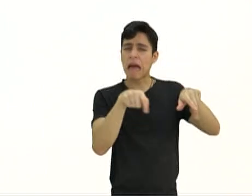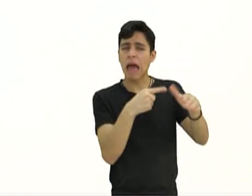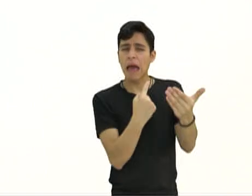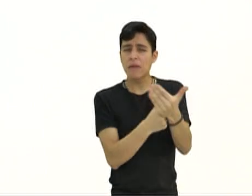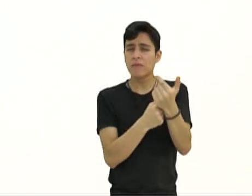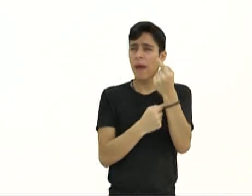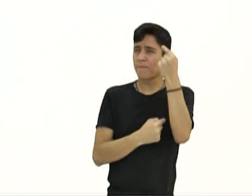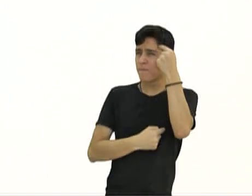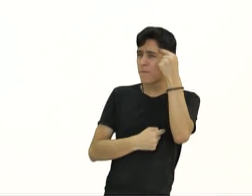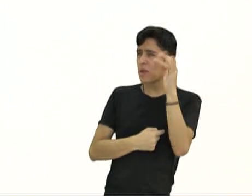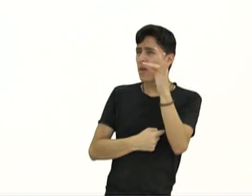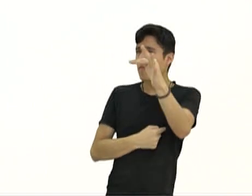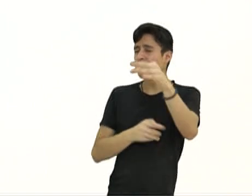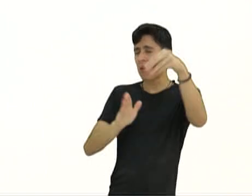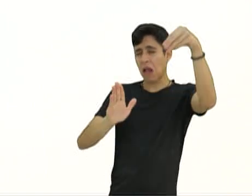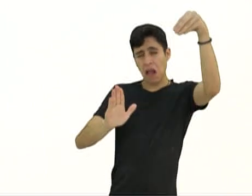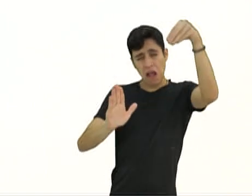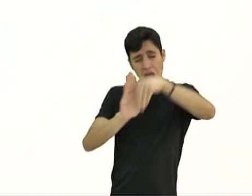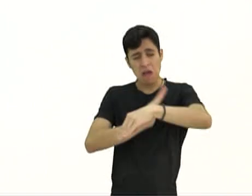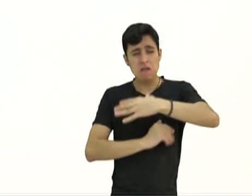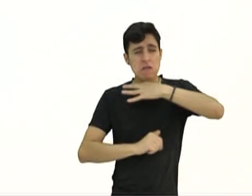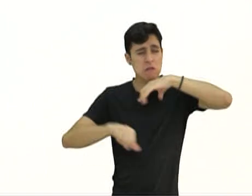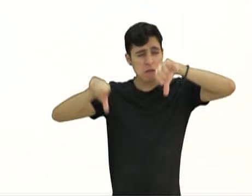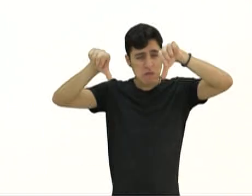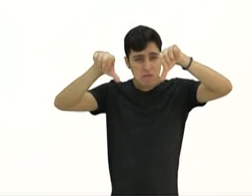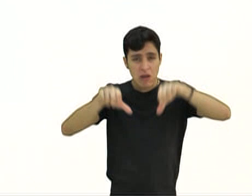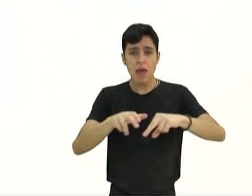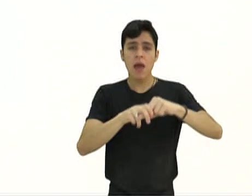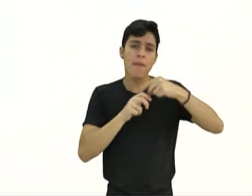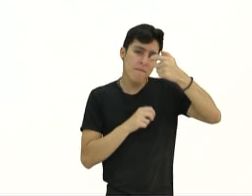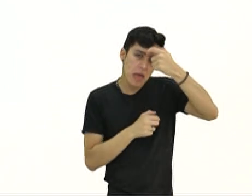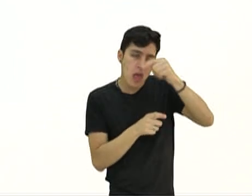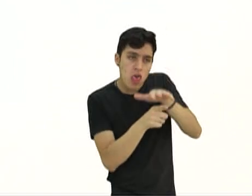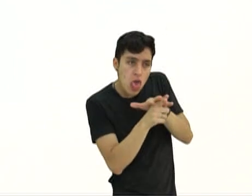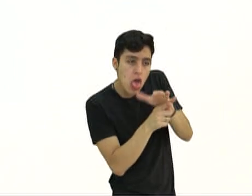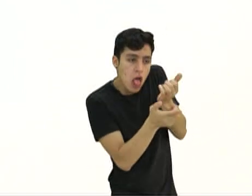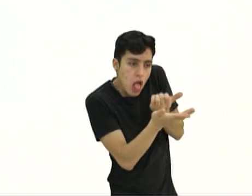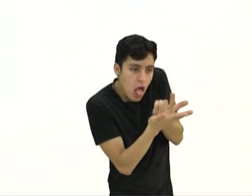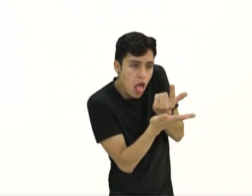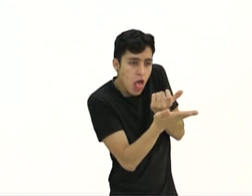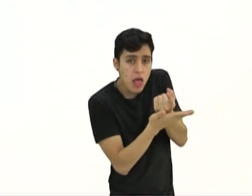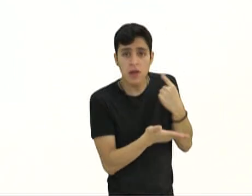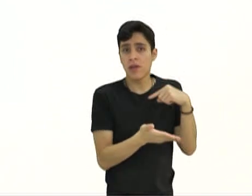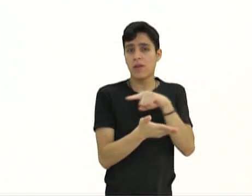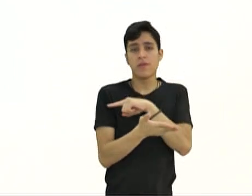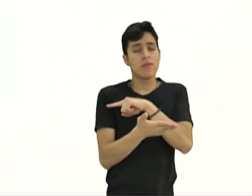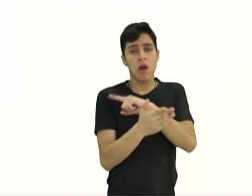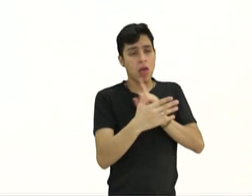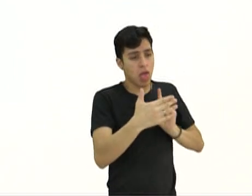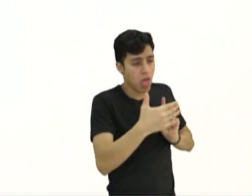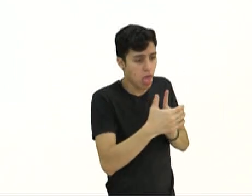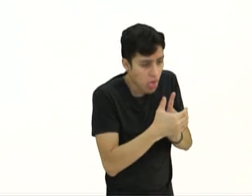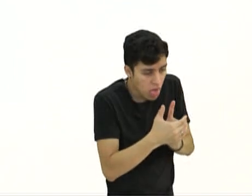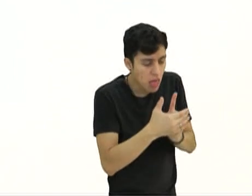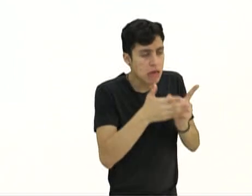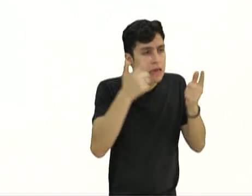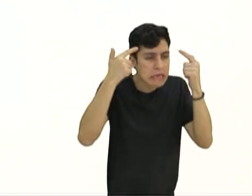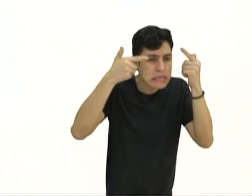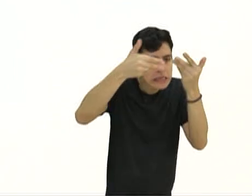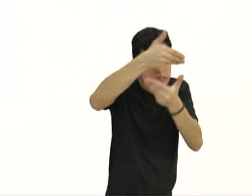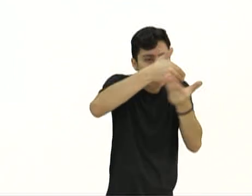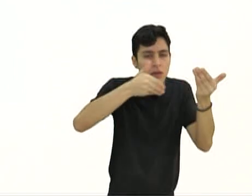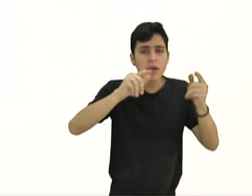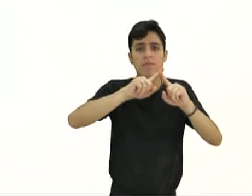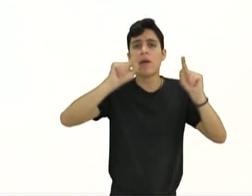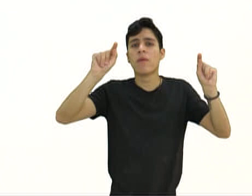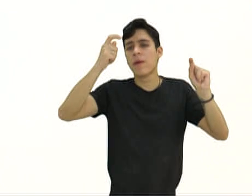trágico são provocados pela mentalidade consumista, na qual estamos inseridos, que é sinônimo de mentalidade